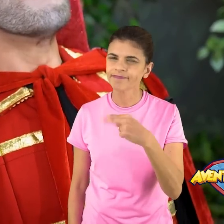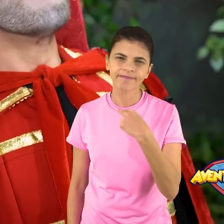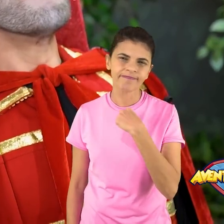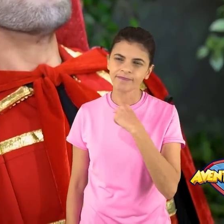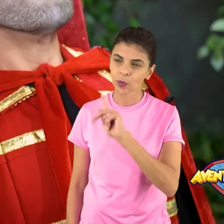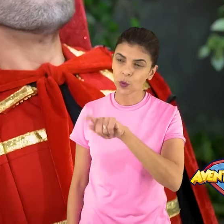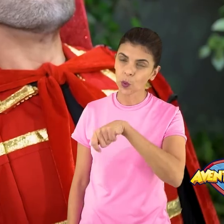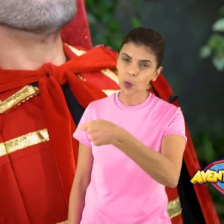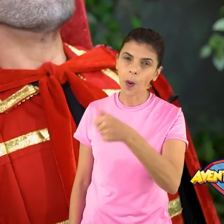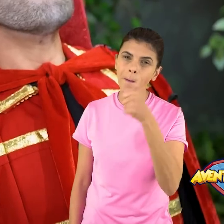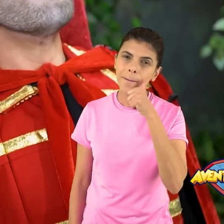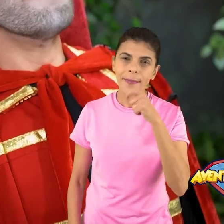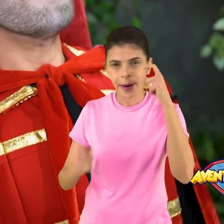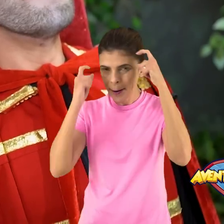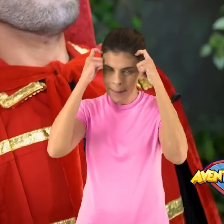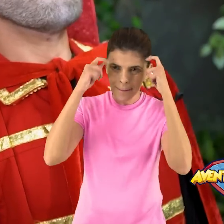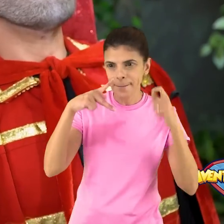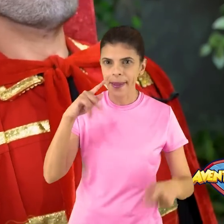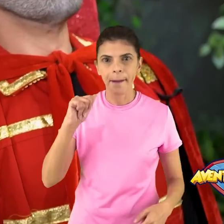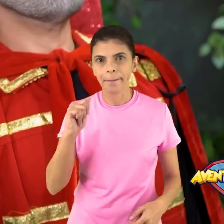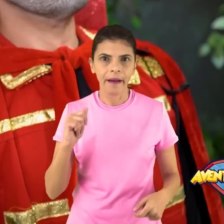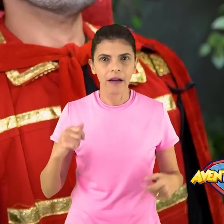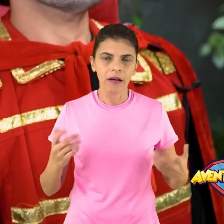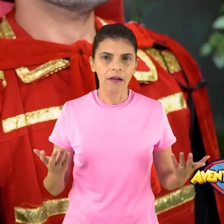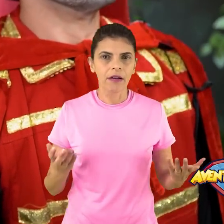pode chamar uma mulher de Peppa Pig.